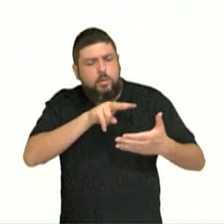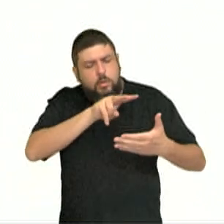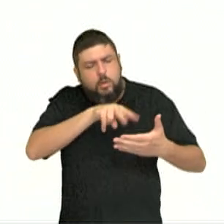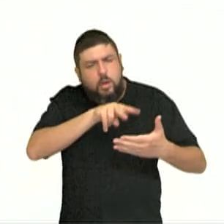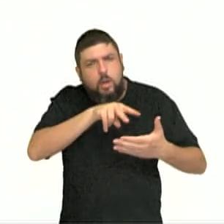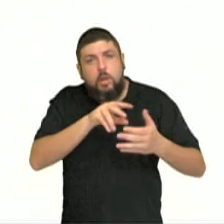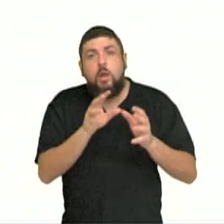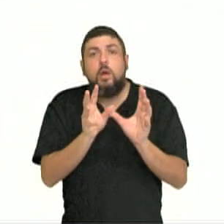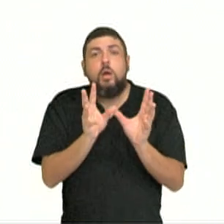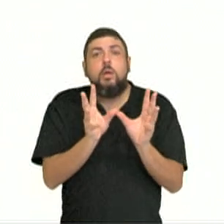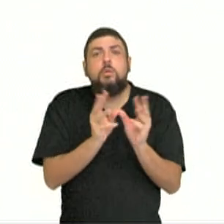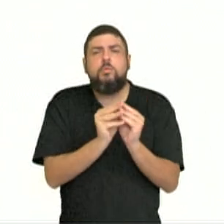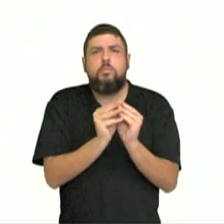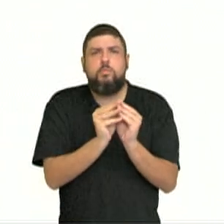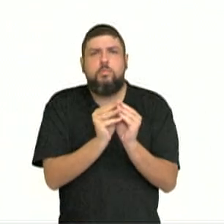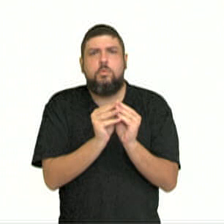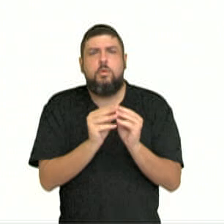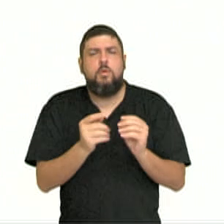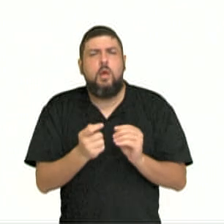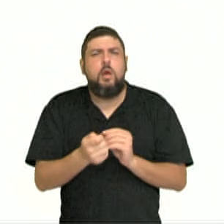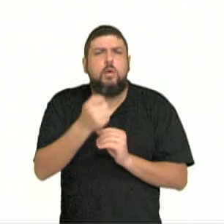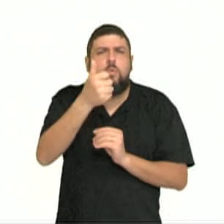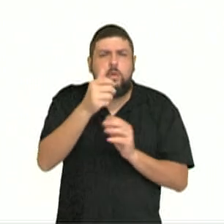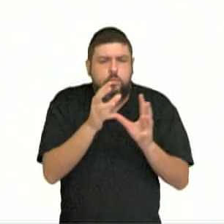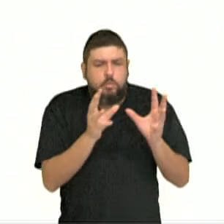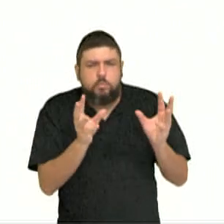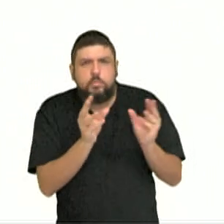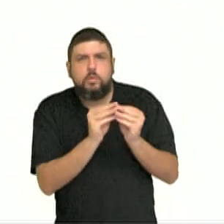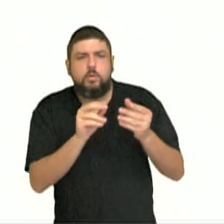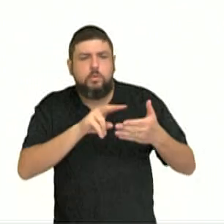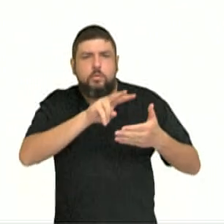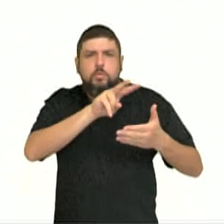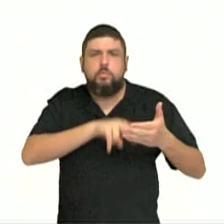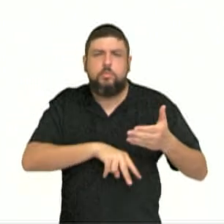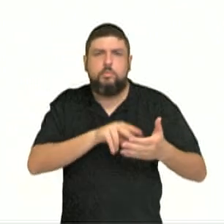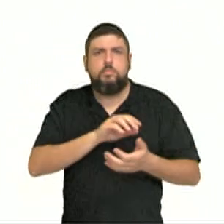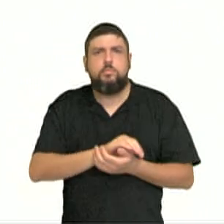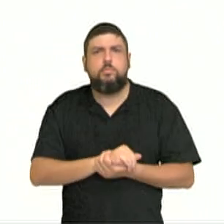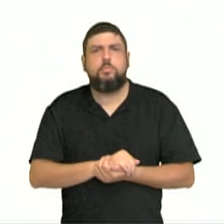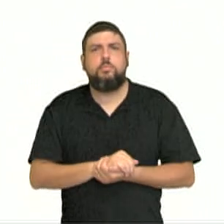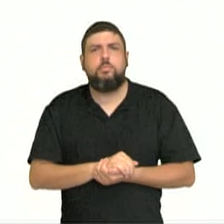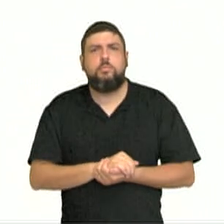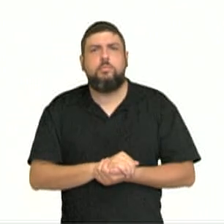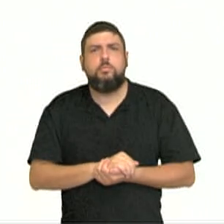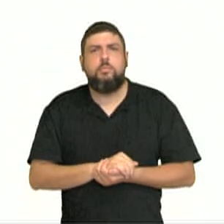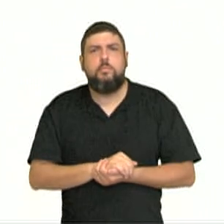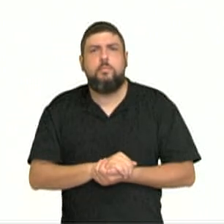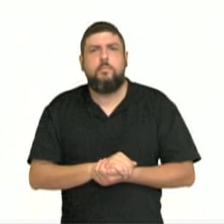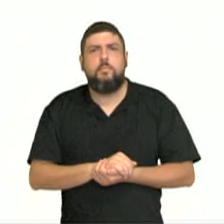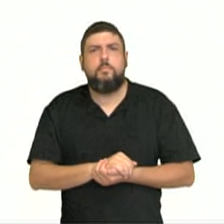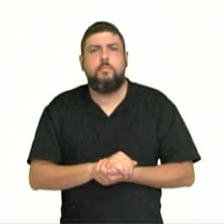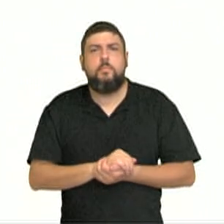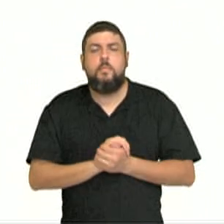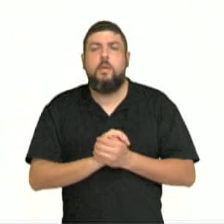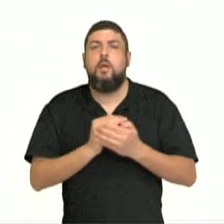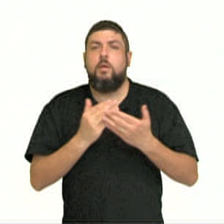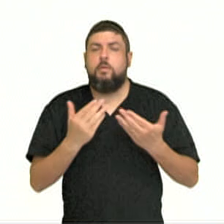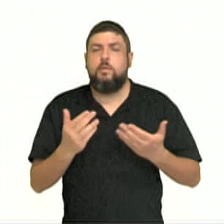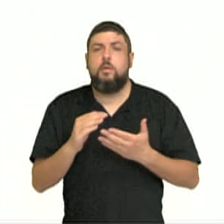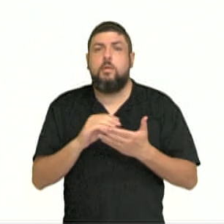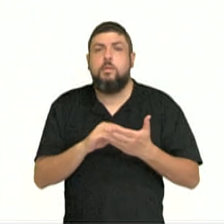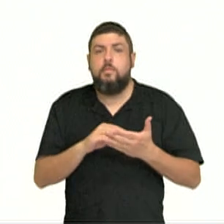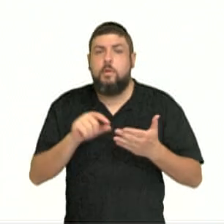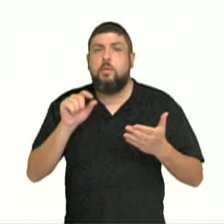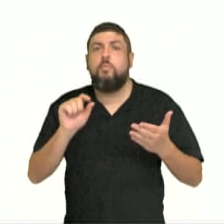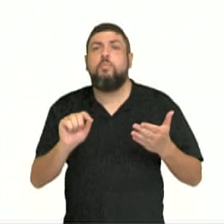sintetizar, basicamente, quase que um resumo, né, do que vai ser tratado. O fato, então, ele é apresentado ali de